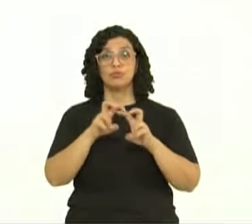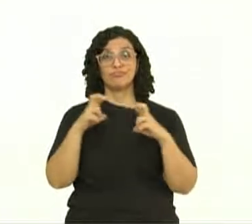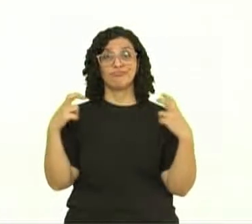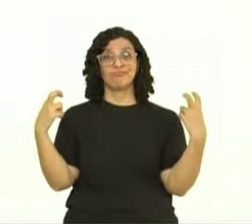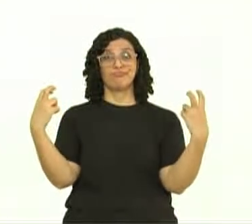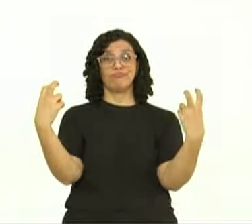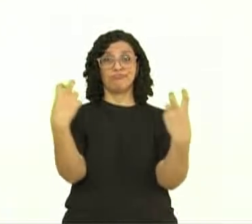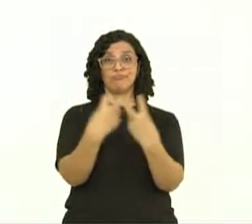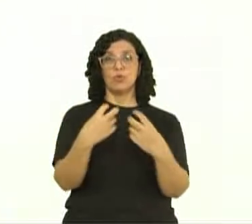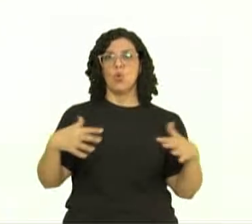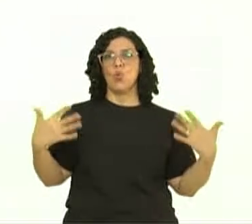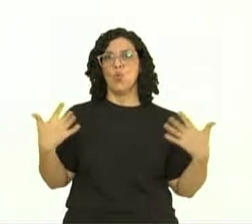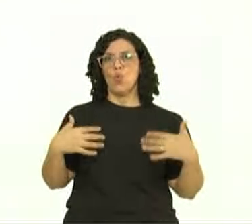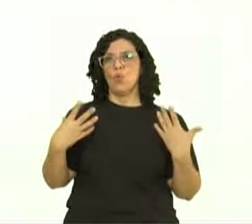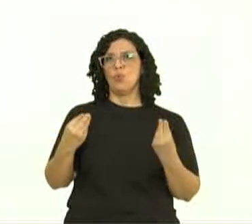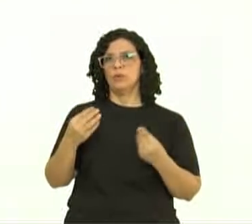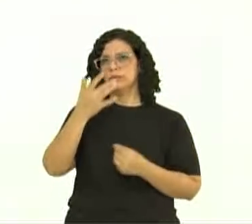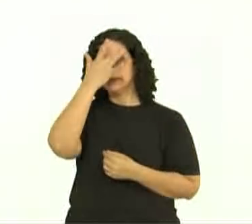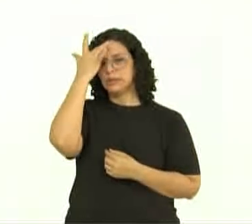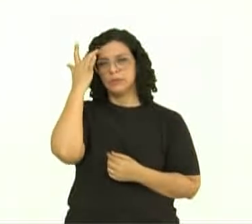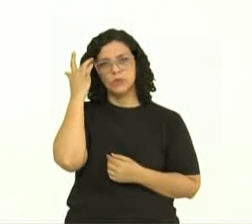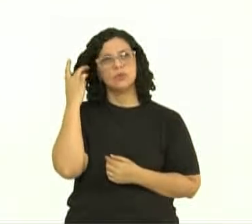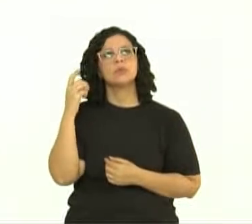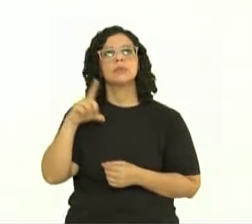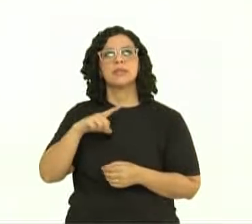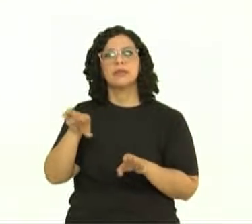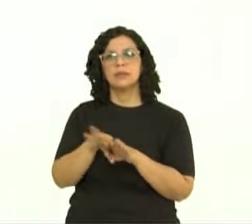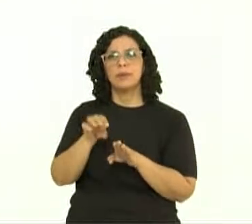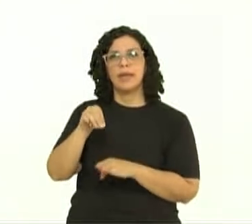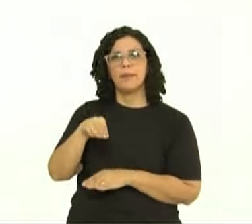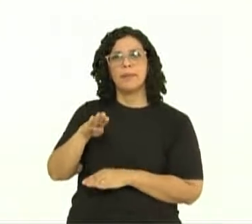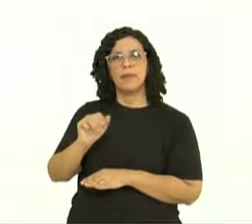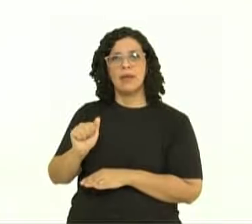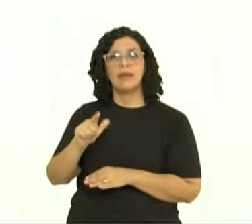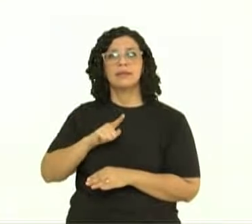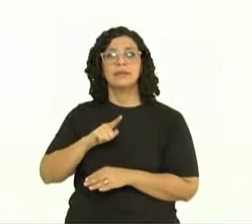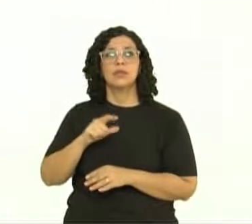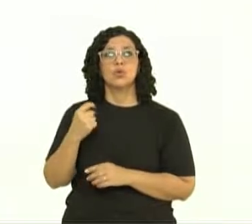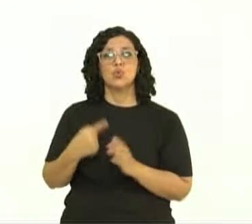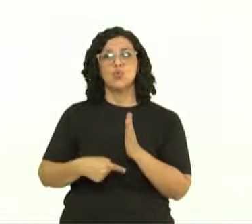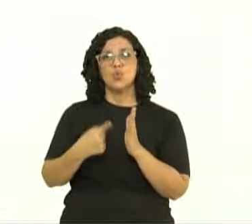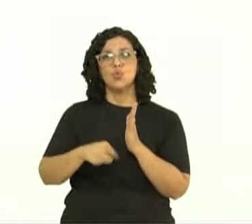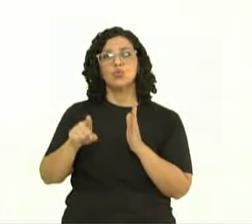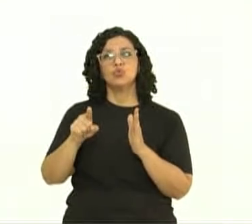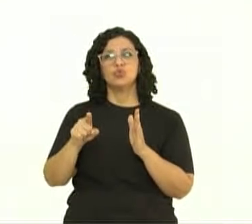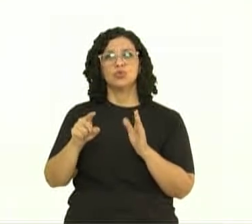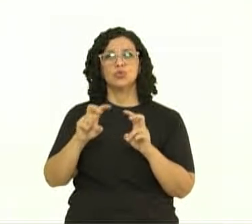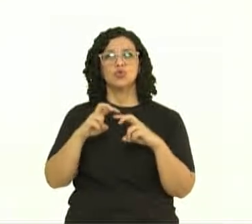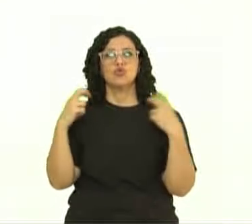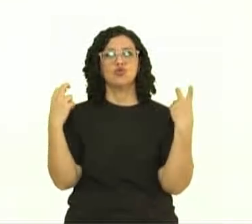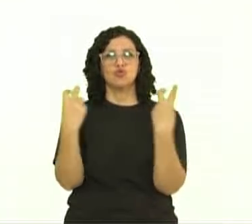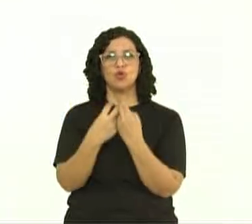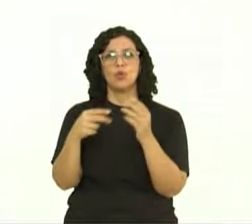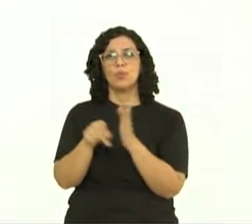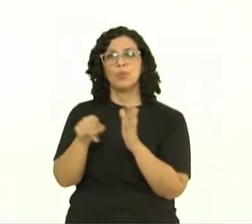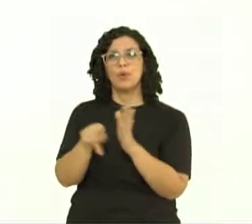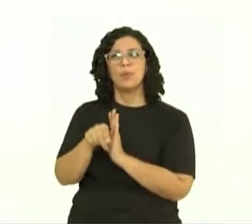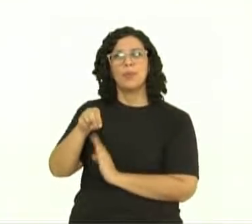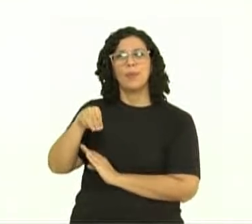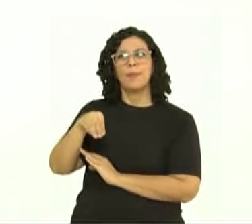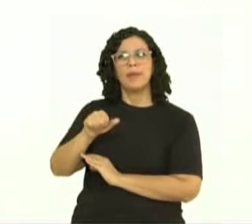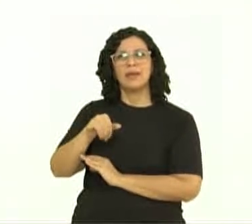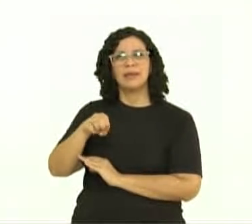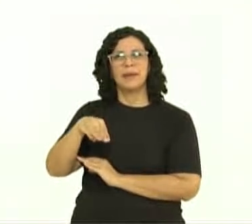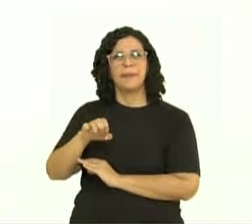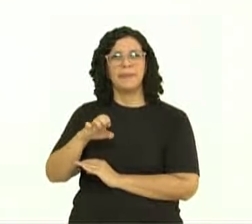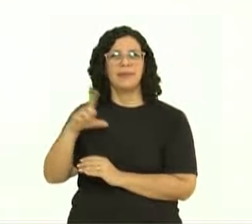né, do basquetebol da NBA, né? Um dos jogos do jogo 7 aqui, né, do ginásio do Miami Heat. E aqui para vocês